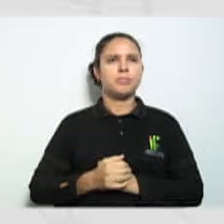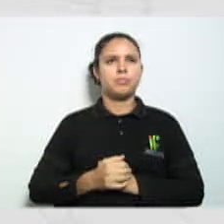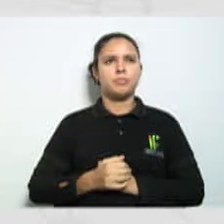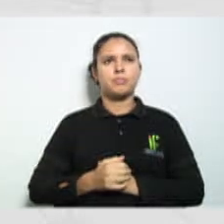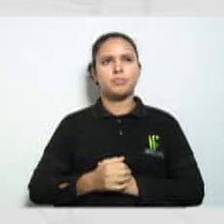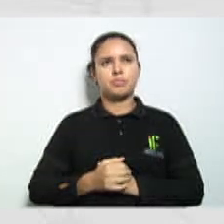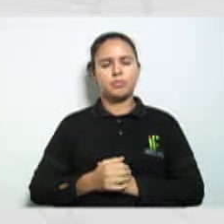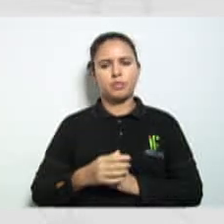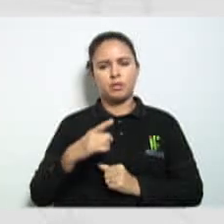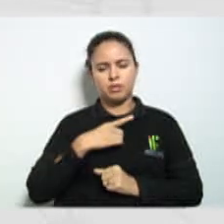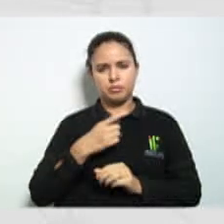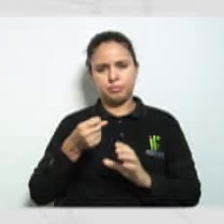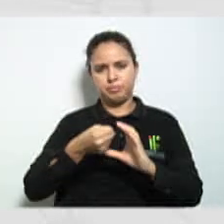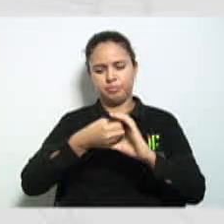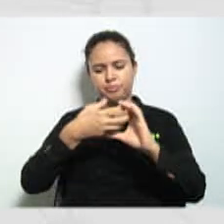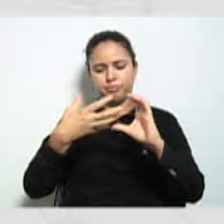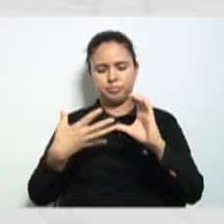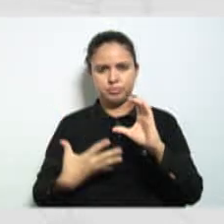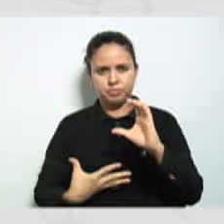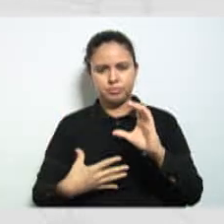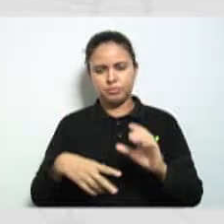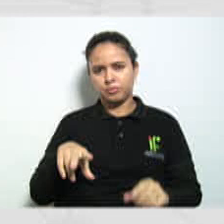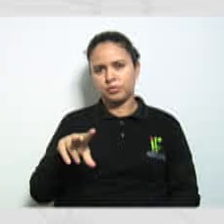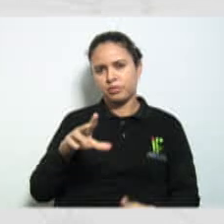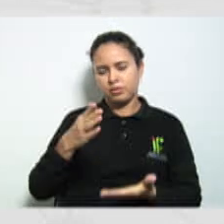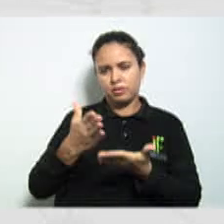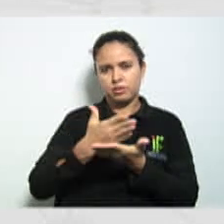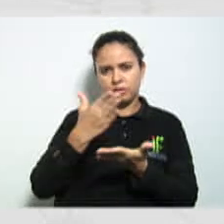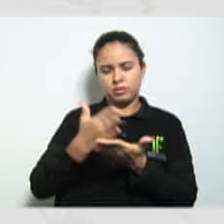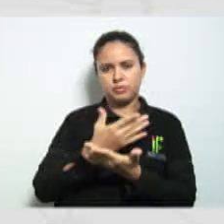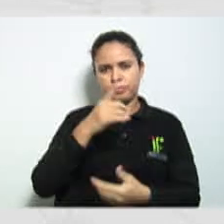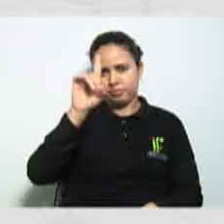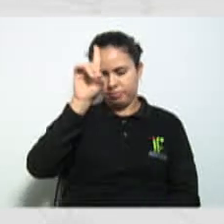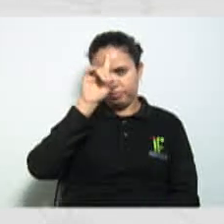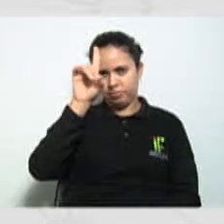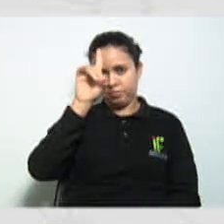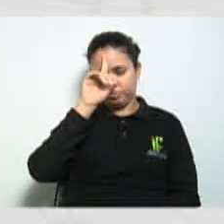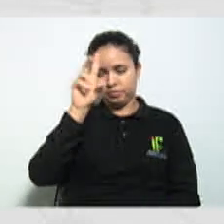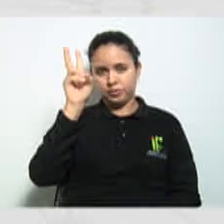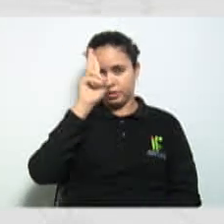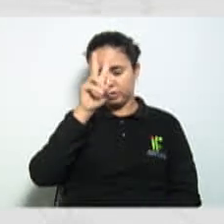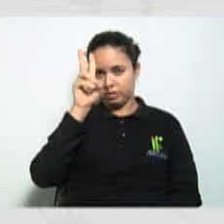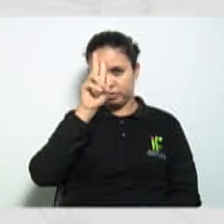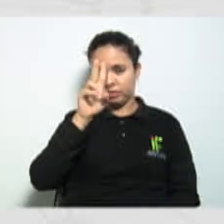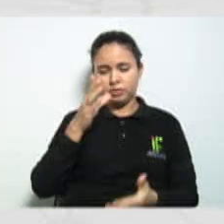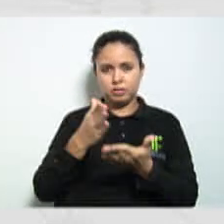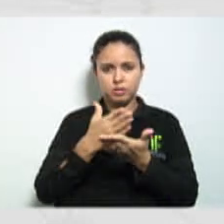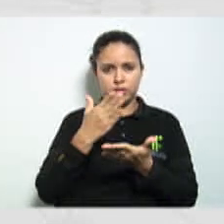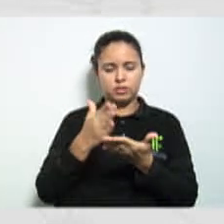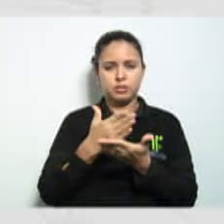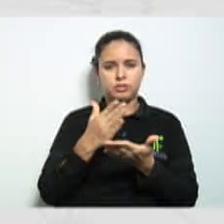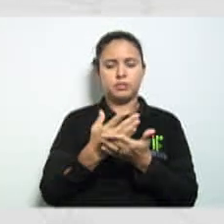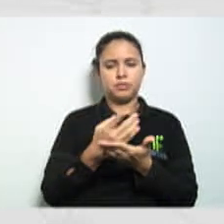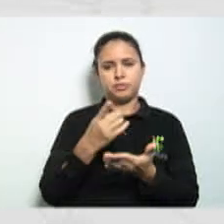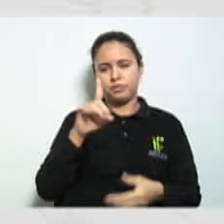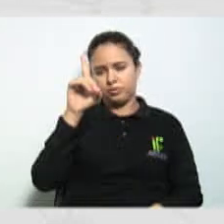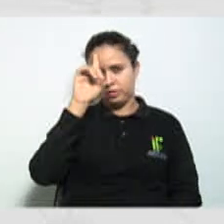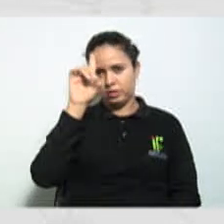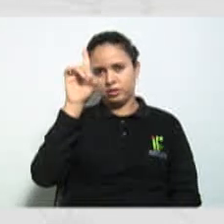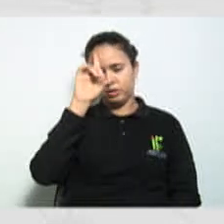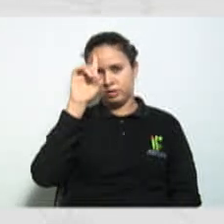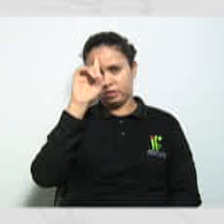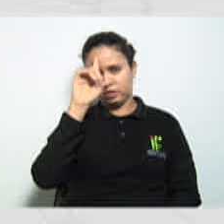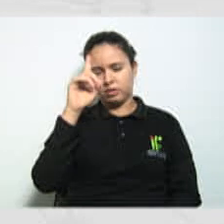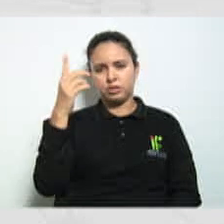constam as características do livro diário. O que é o livro diário? Lembrem lá do livro diário, que você vai contar a